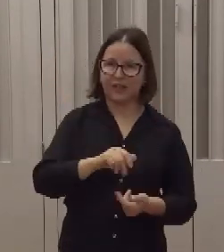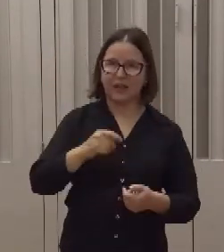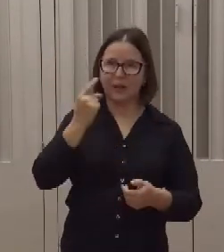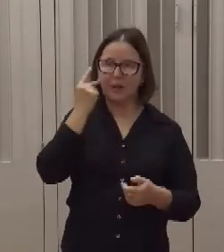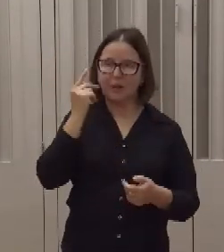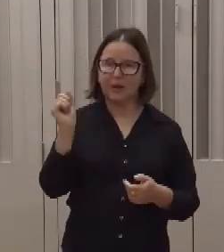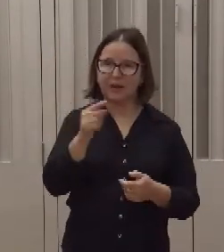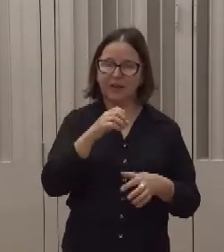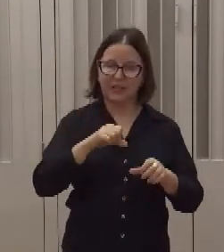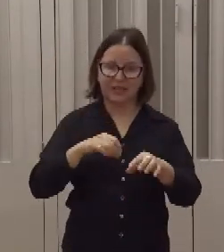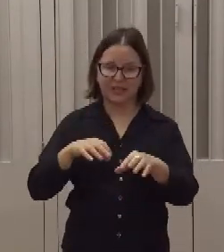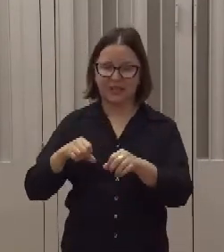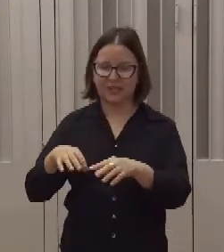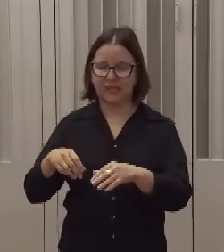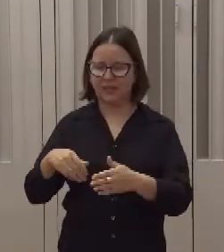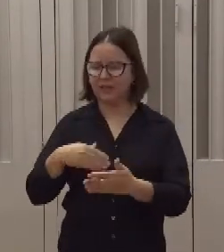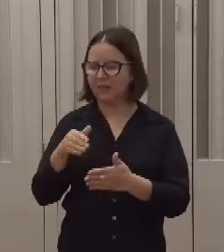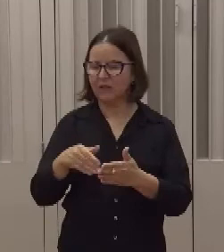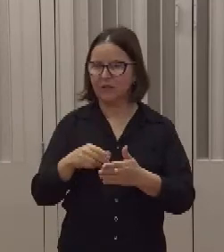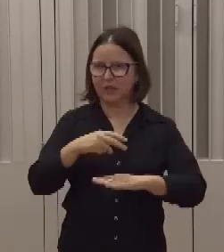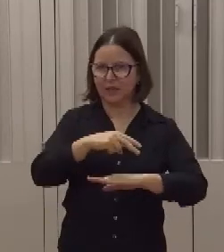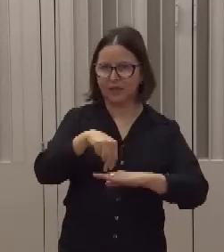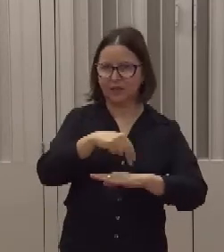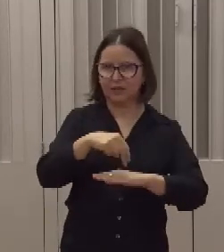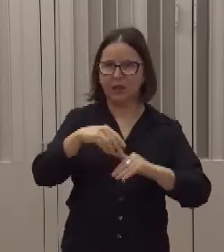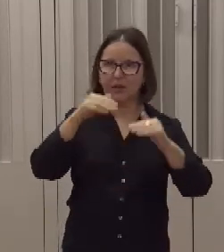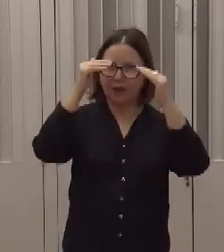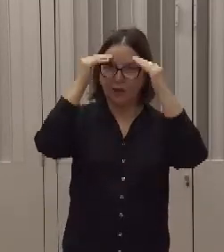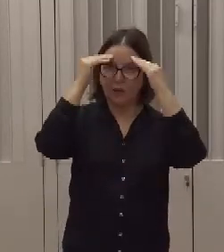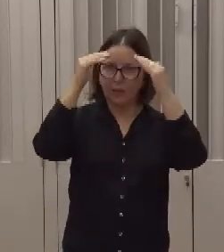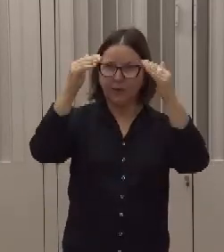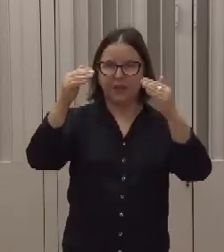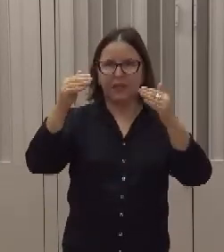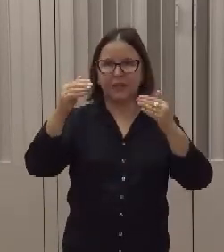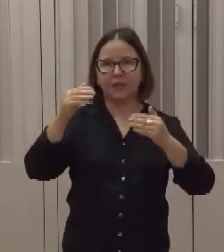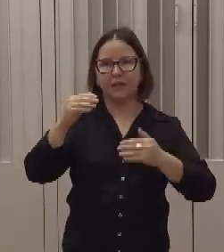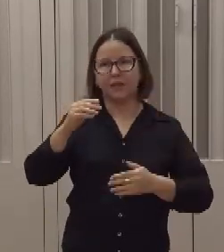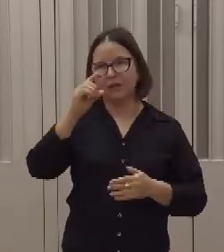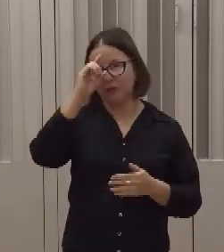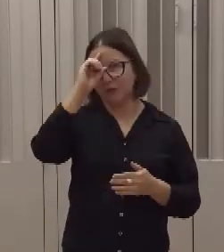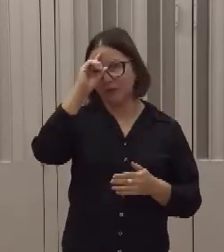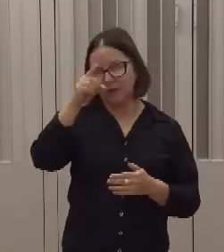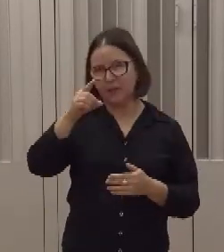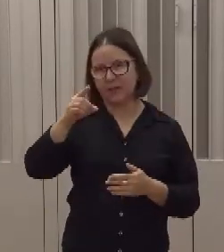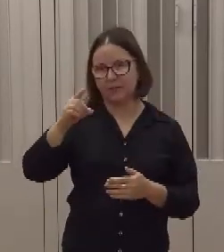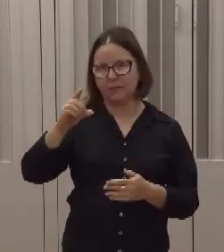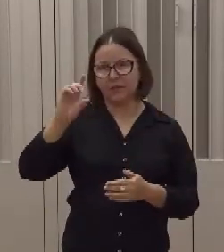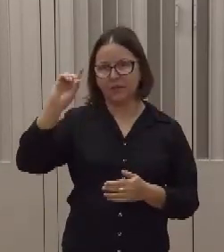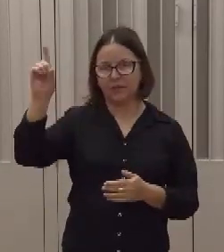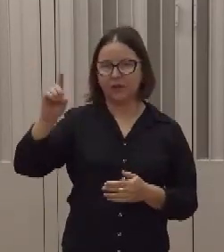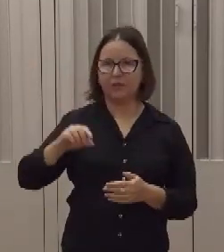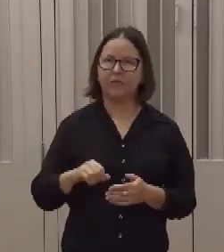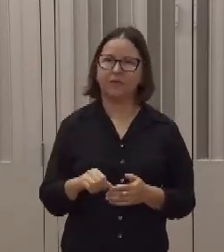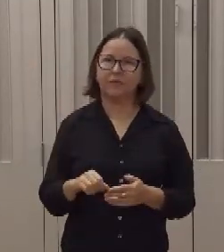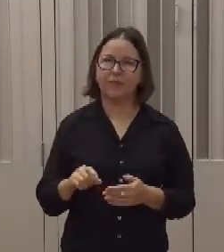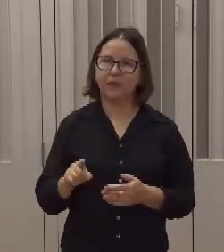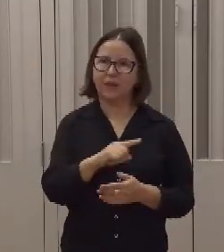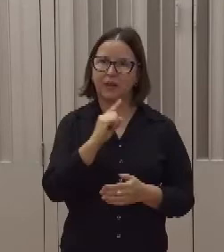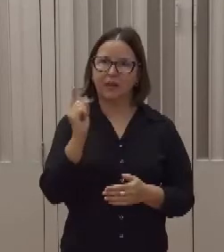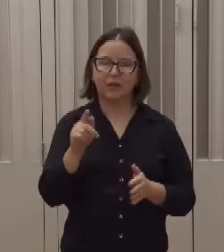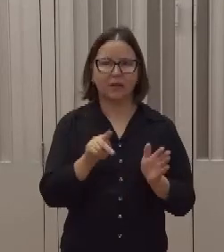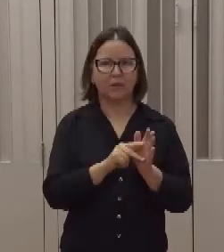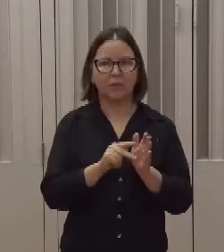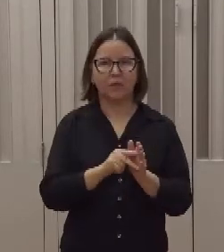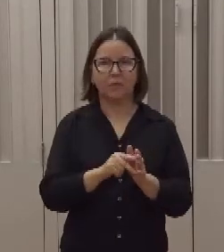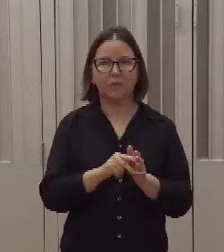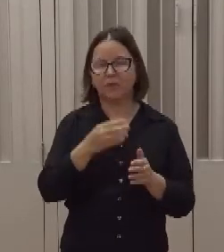ensinemos todas as nações a obedecer seus mandamentos. E nós mesmos já o abandonamos.